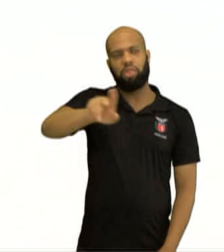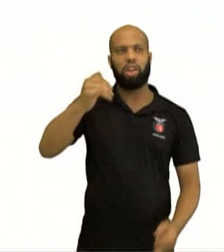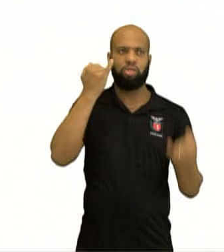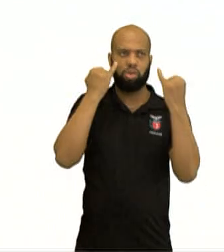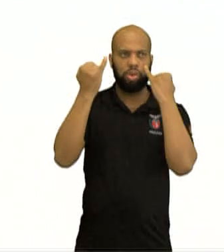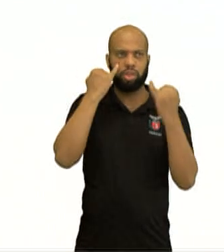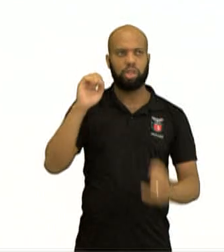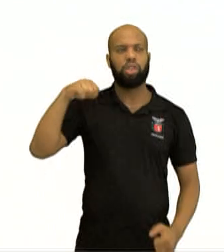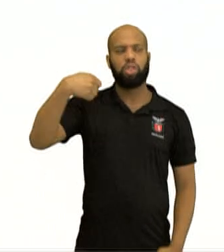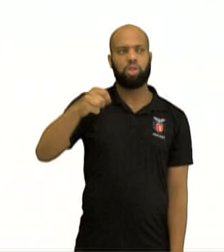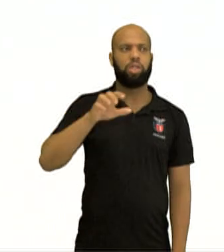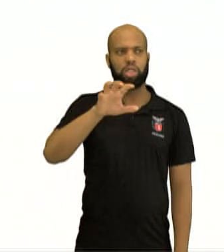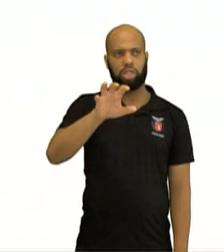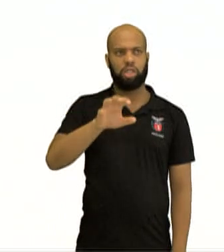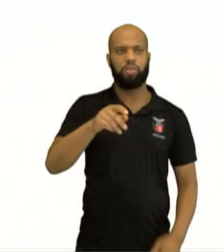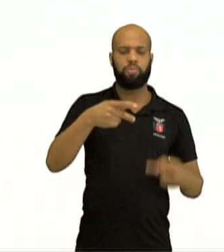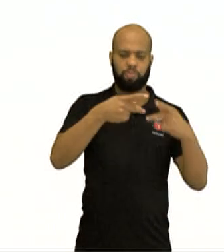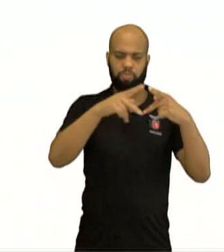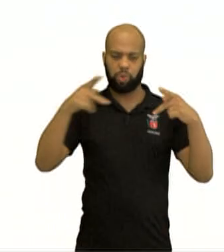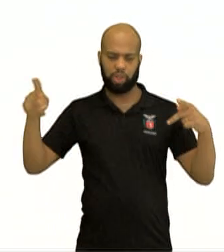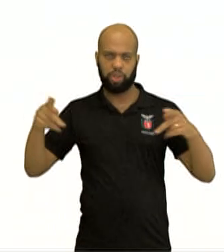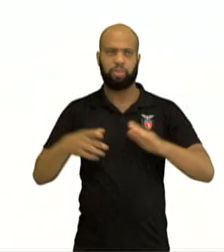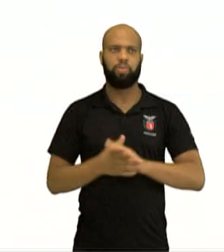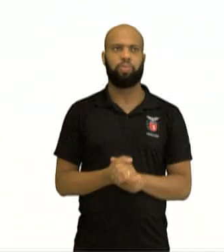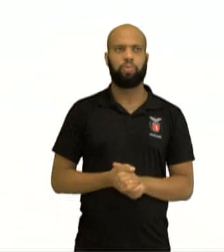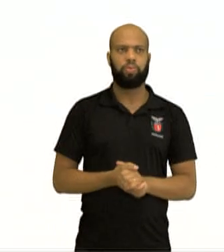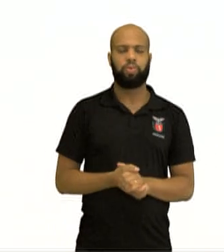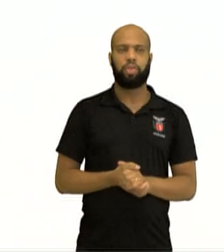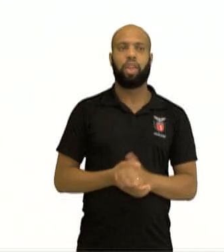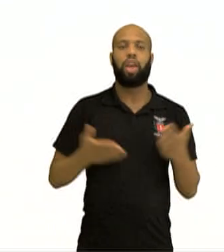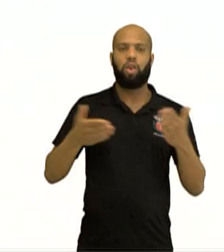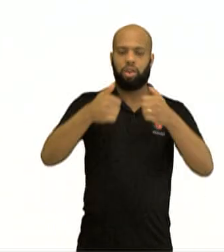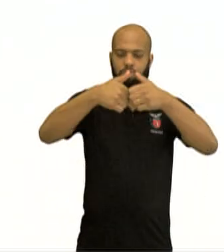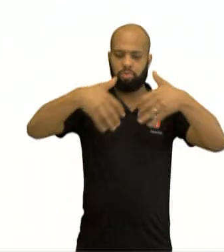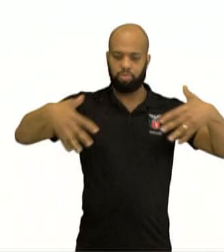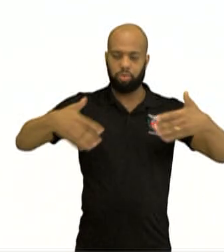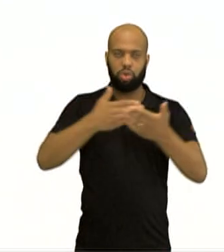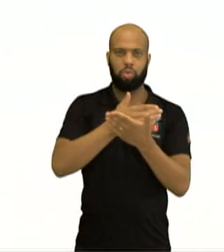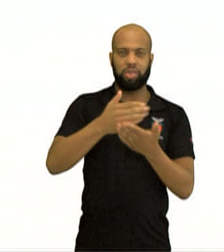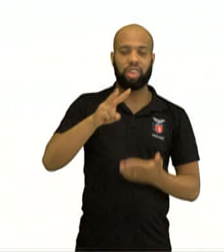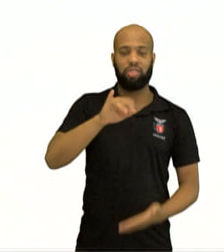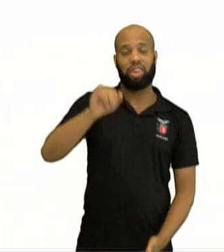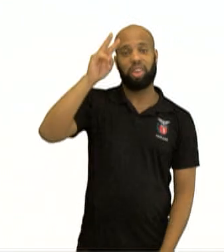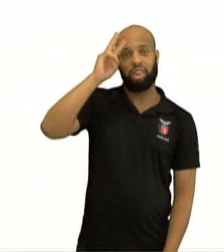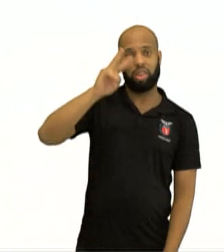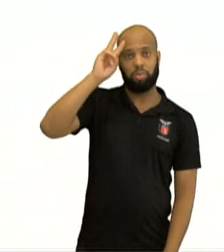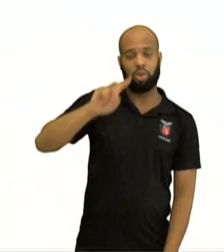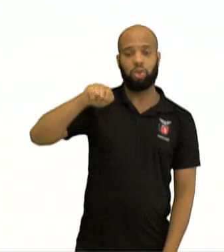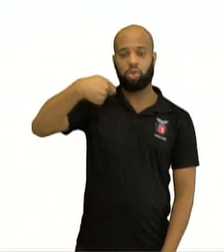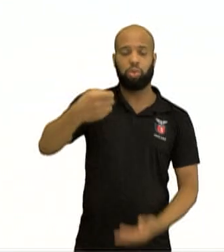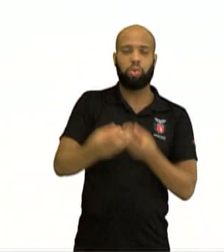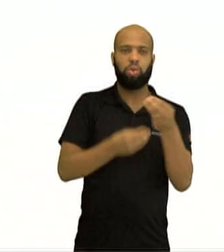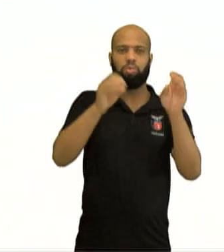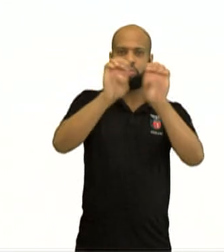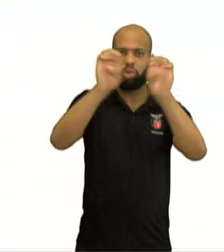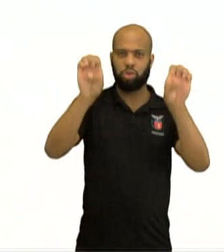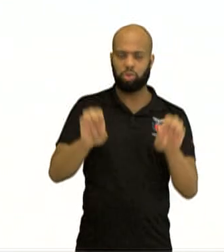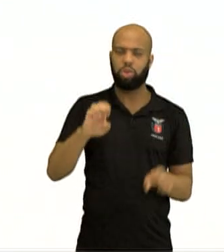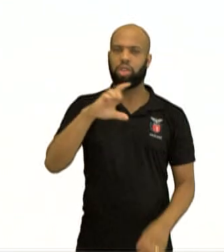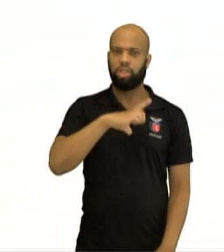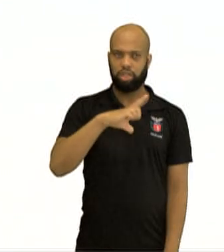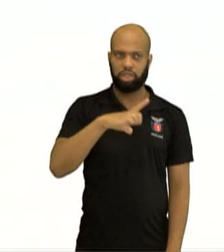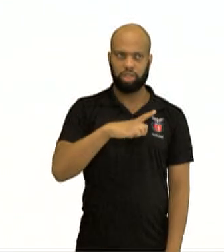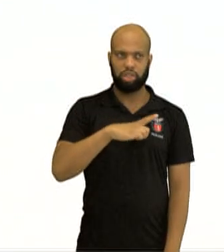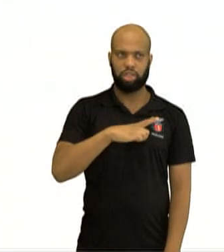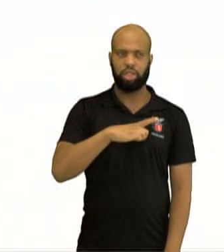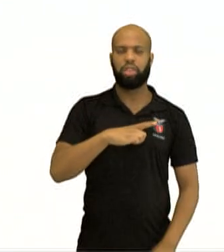ali sobre a questão das proteínas, tá? Para começar, vamos relembrar sobre a estrutura